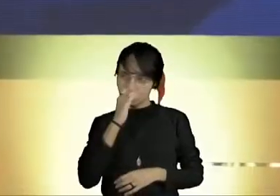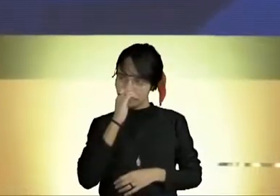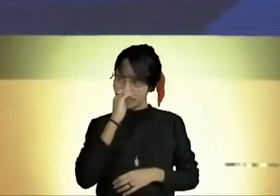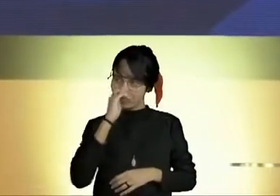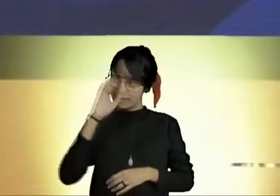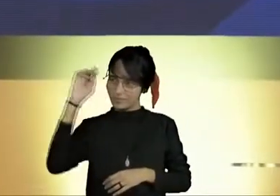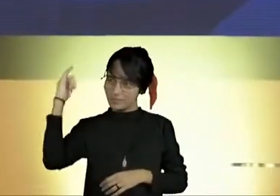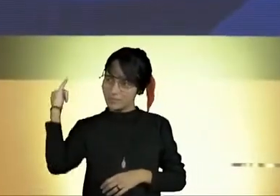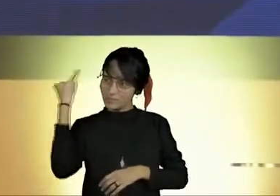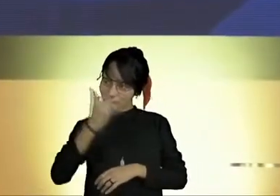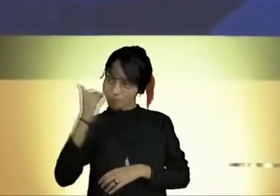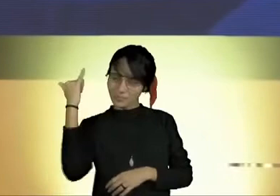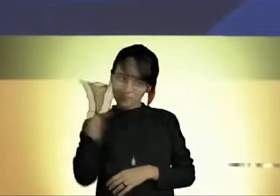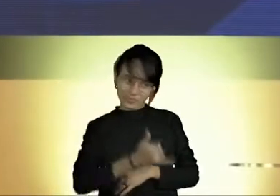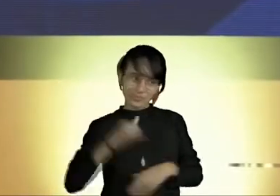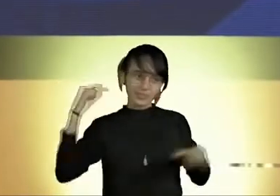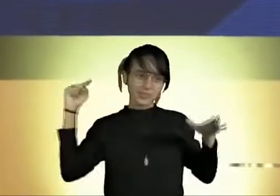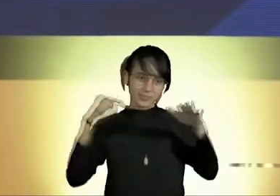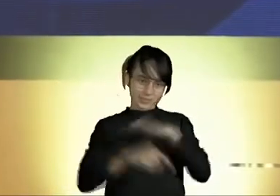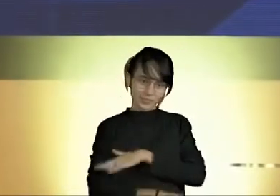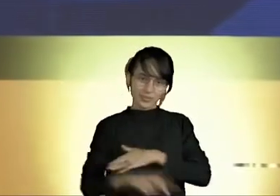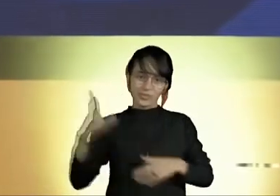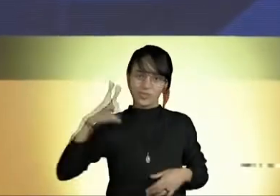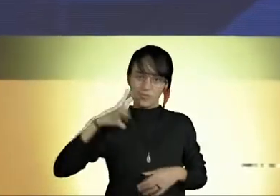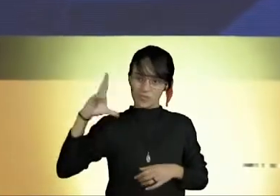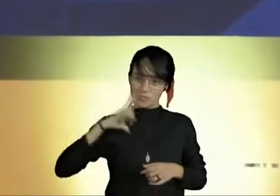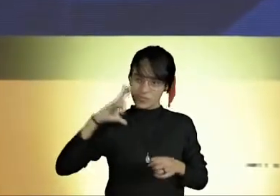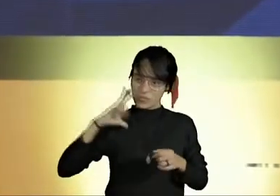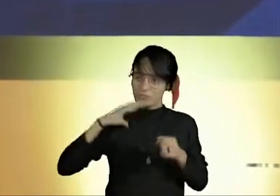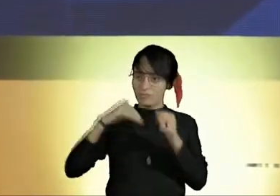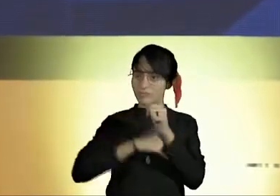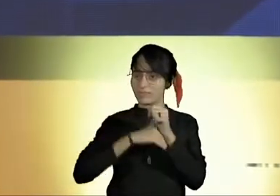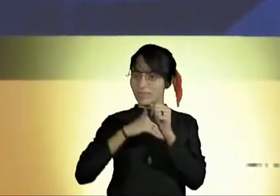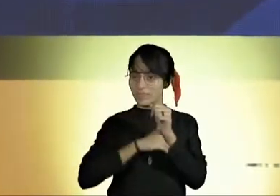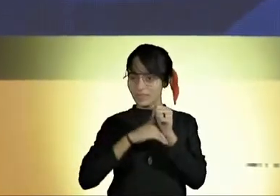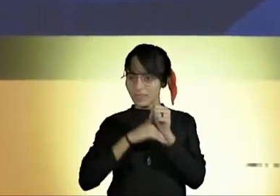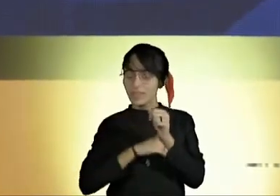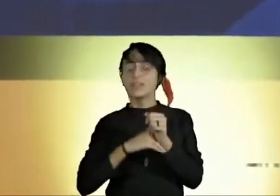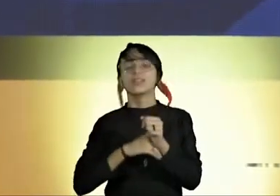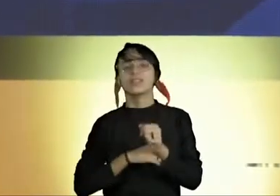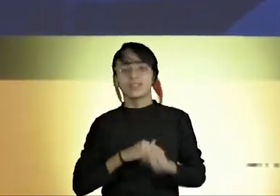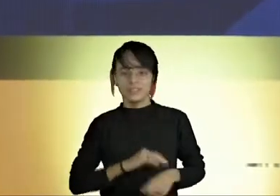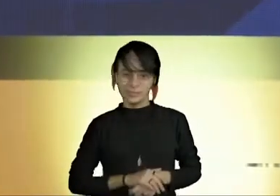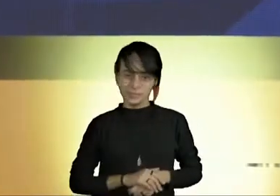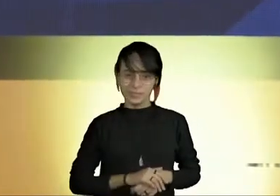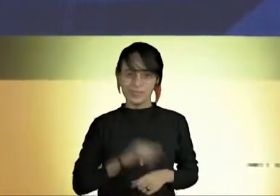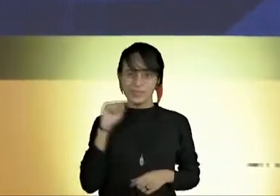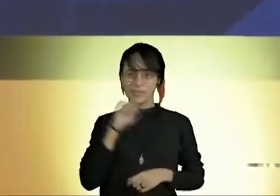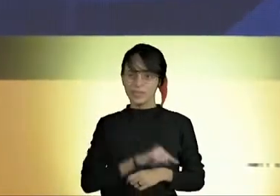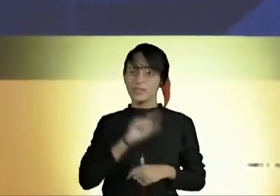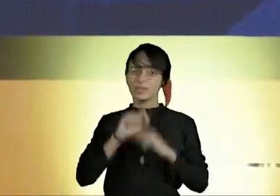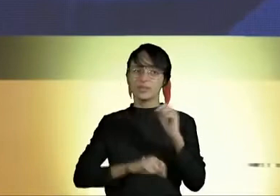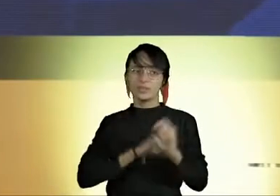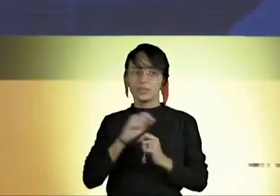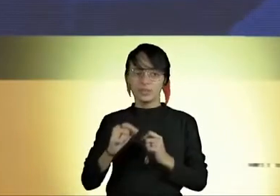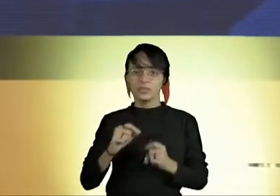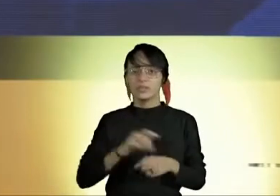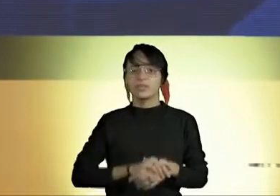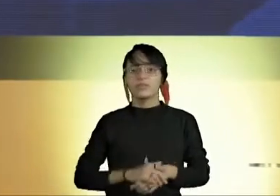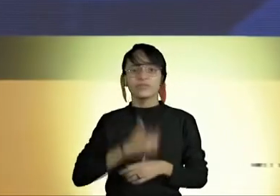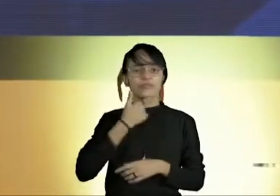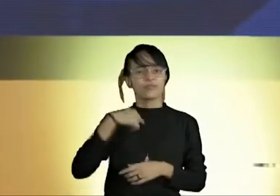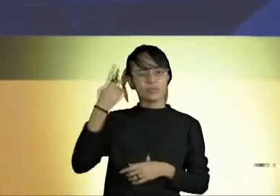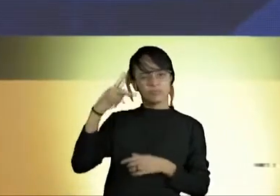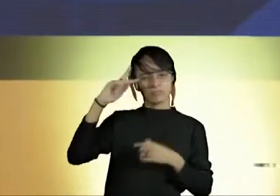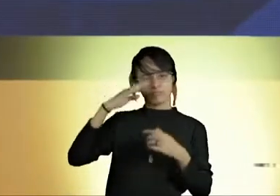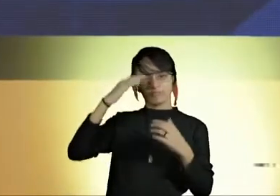Fala no profundo, no oculto e no escondido, e alinha-nos ao centro da tua